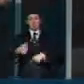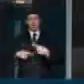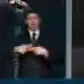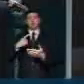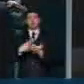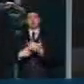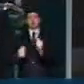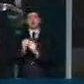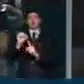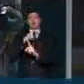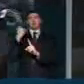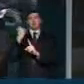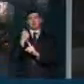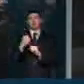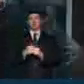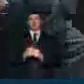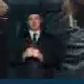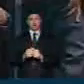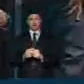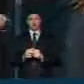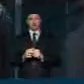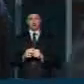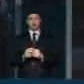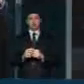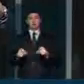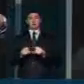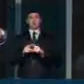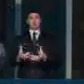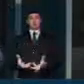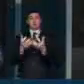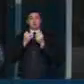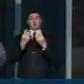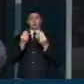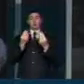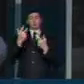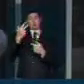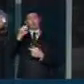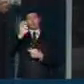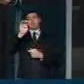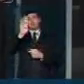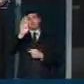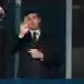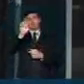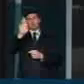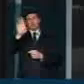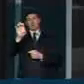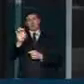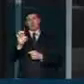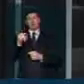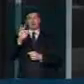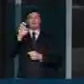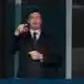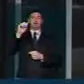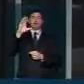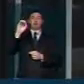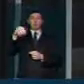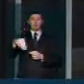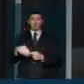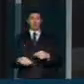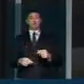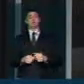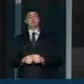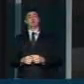com a sociedade, com aqueles que já nos apoiam e muito, como o SEBRAE, como a FENACOM, a Federação das Empresas de